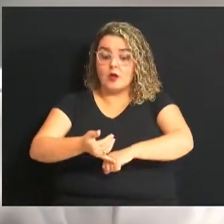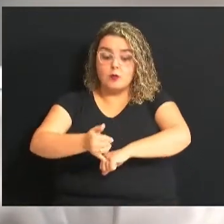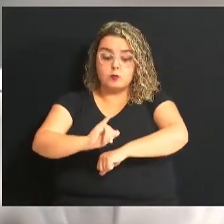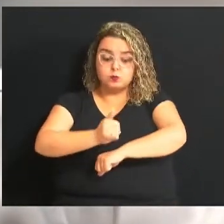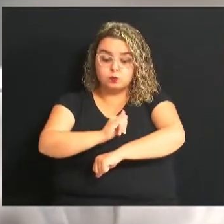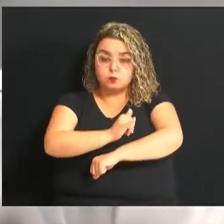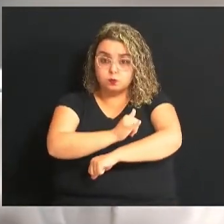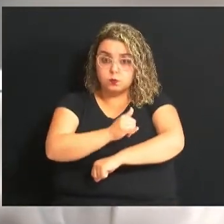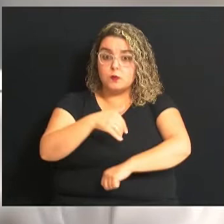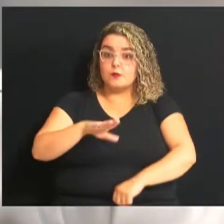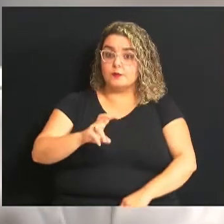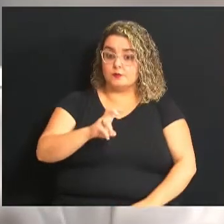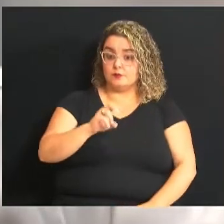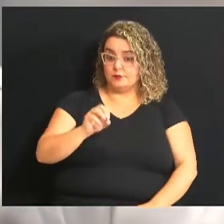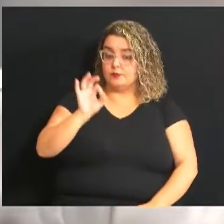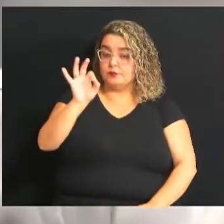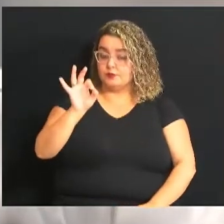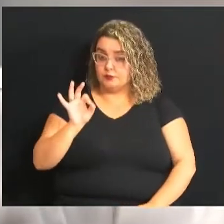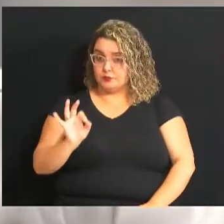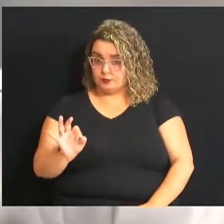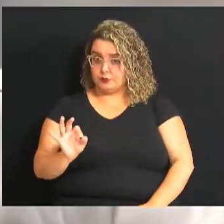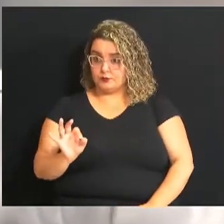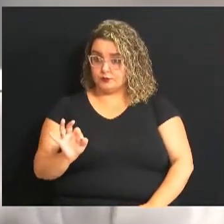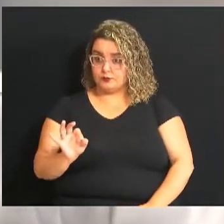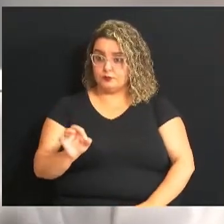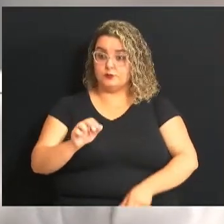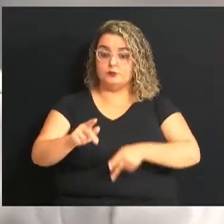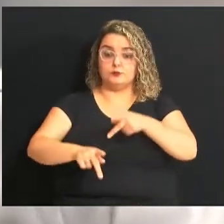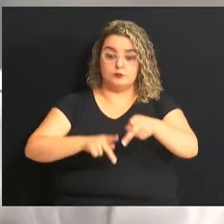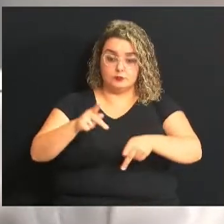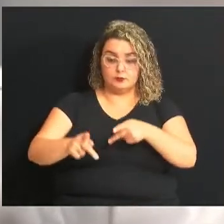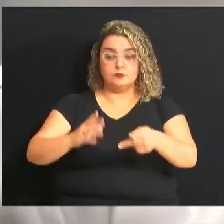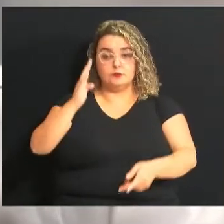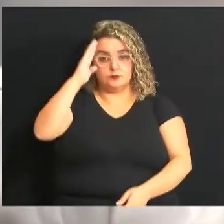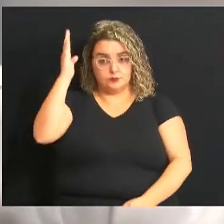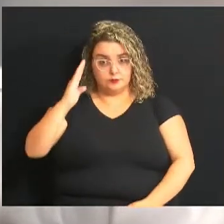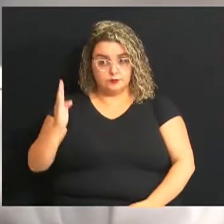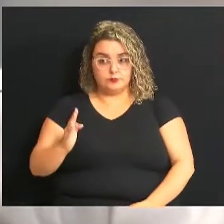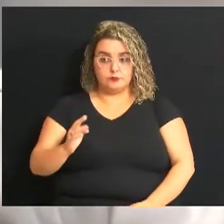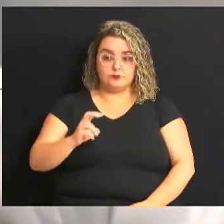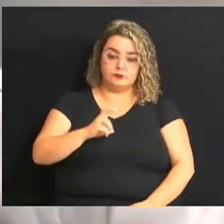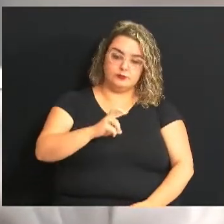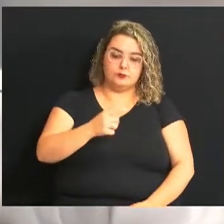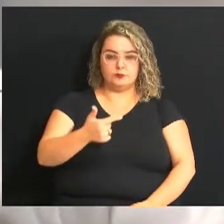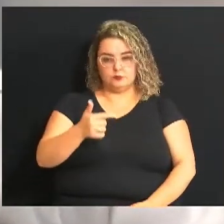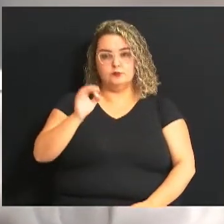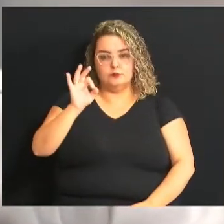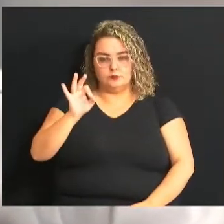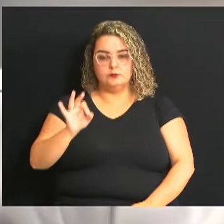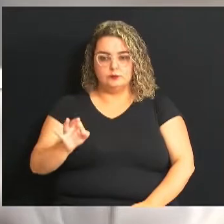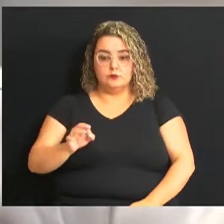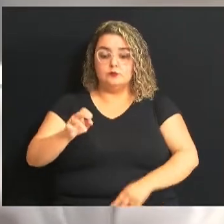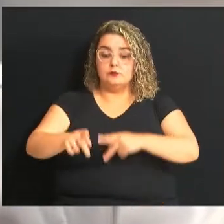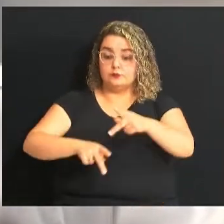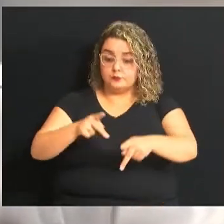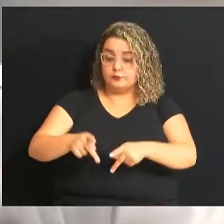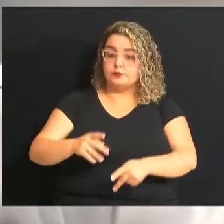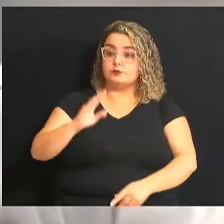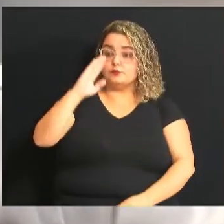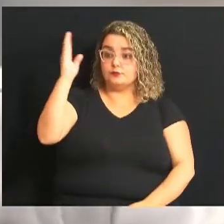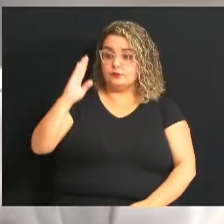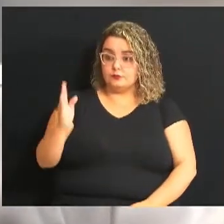de 50% da população brasileira, 52% da população brasileira está